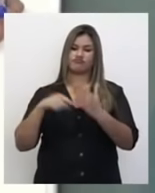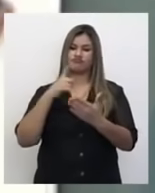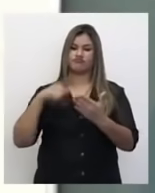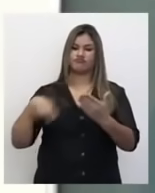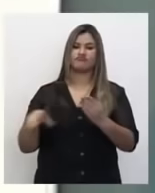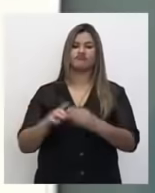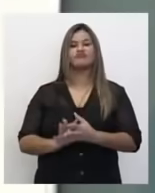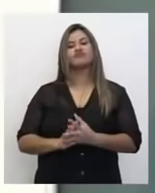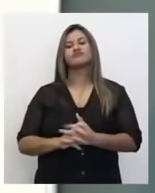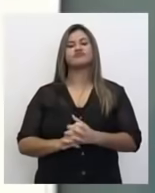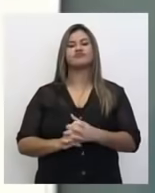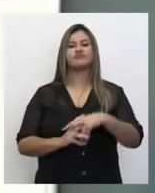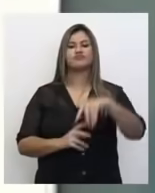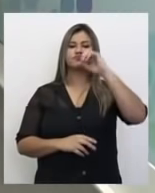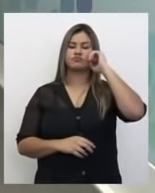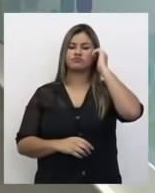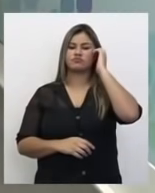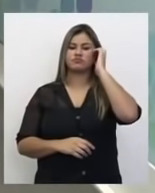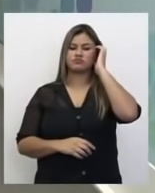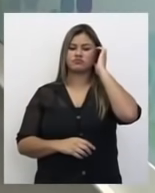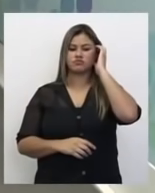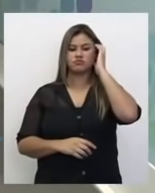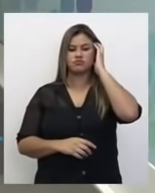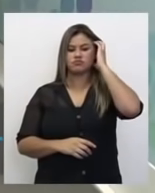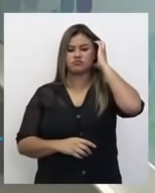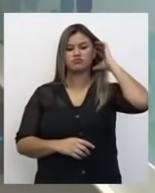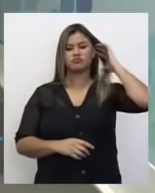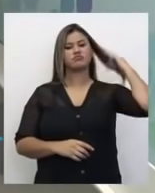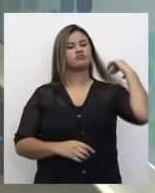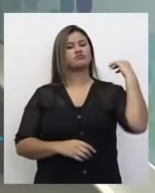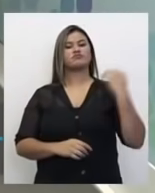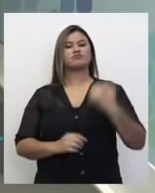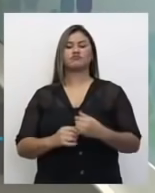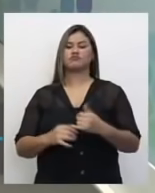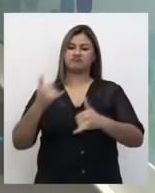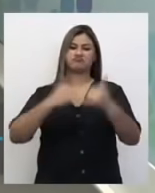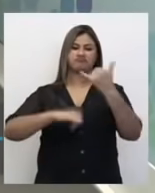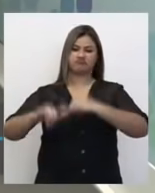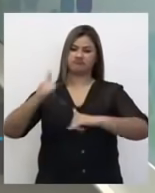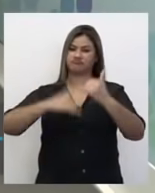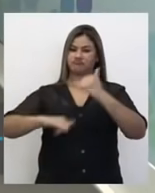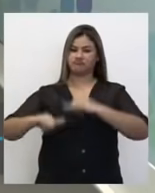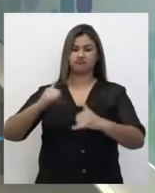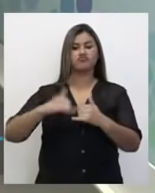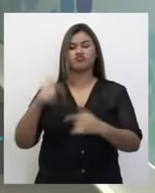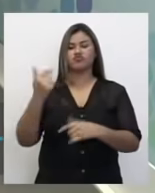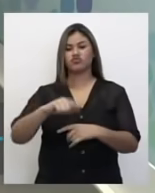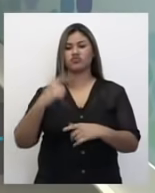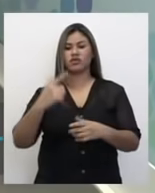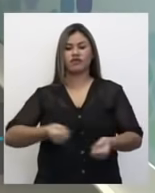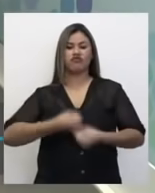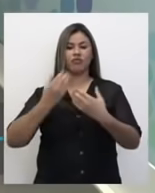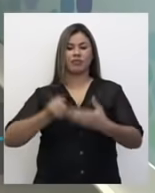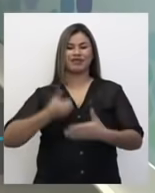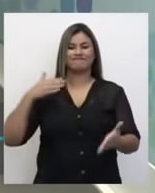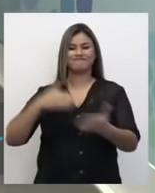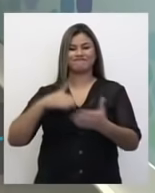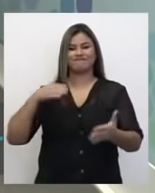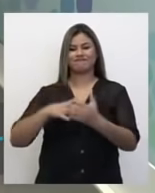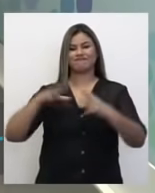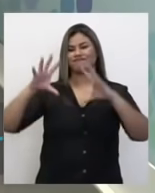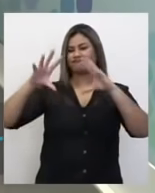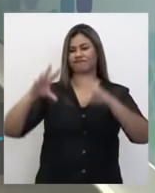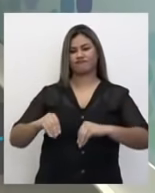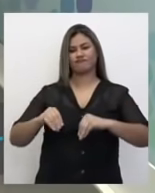vale nada. Então a gente desconsidera esse número. Não tá passando corrente por ele. Então quer dizer que a informação não tá passando dele pro